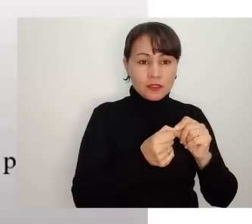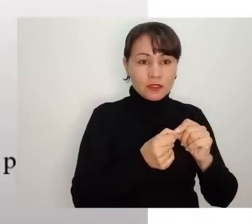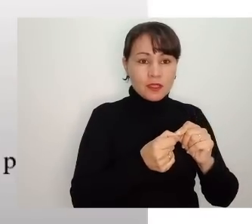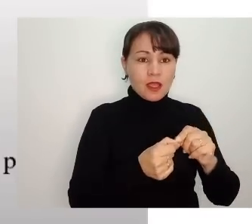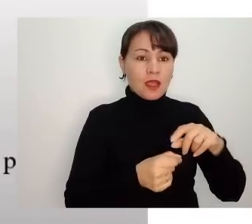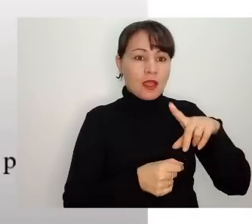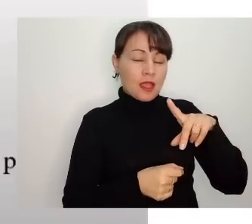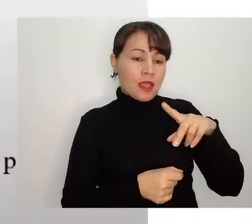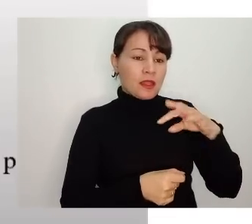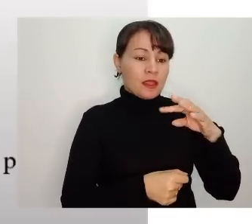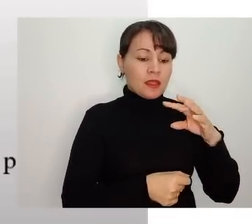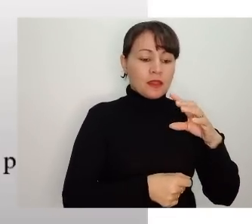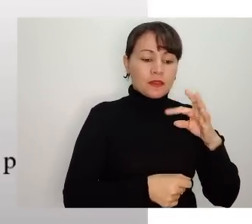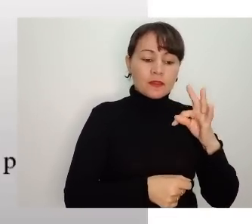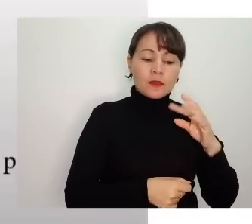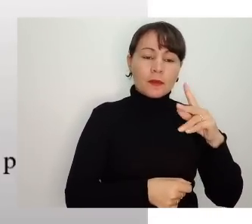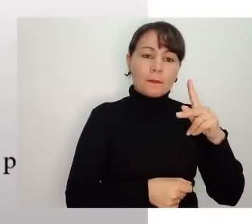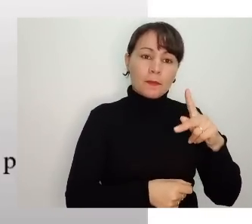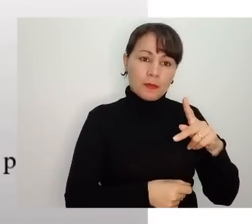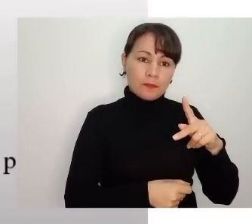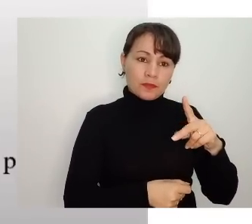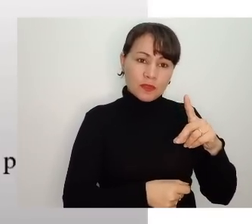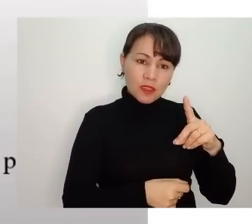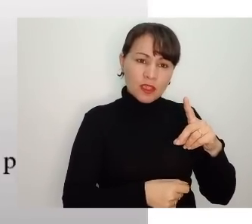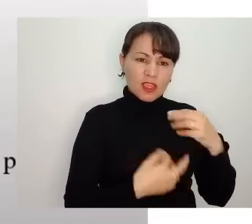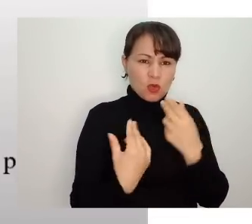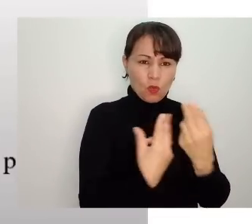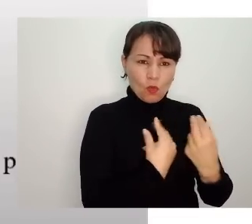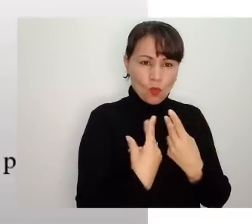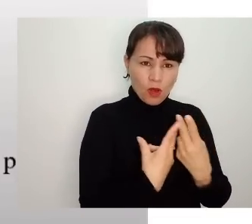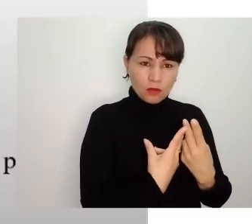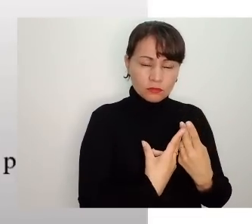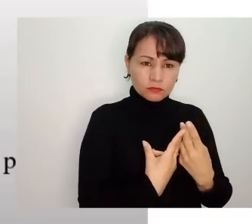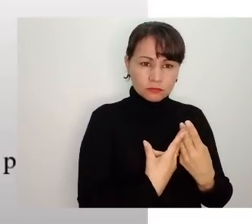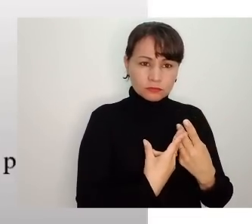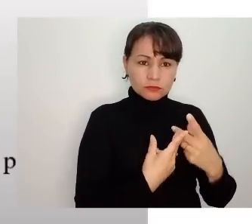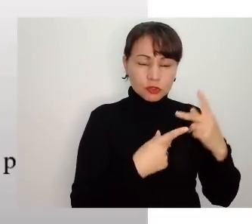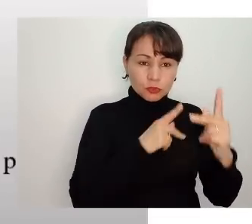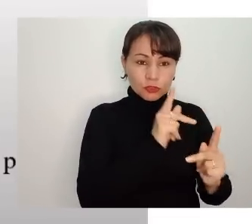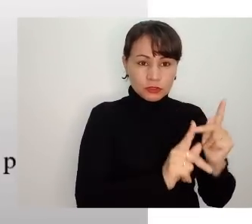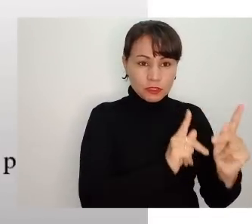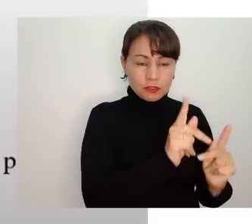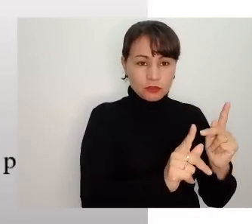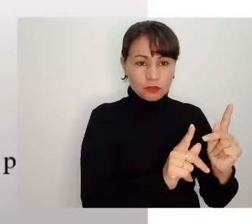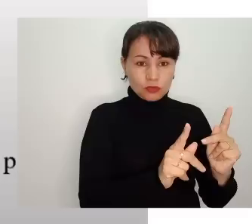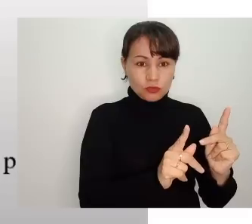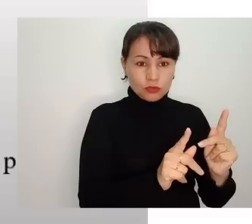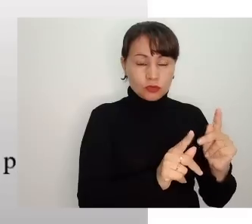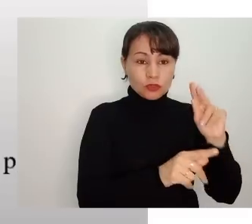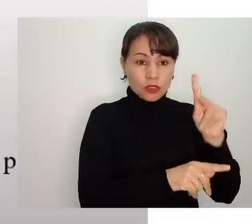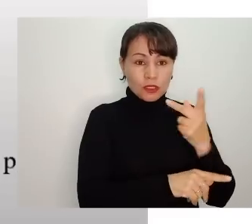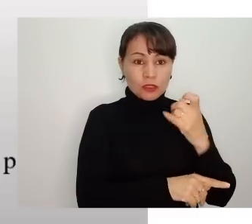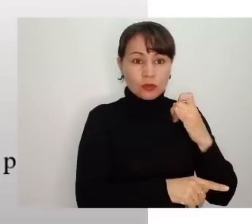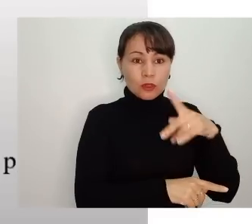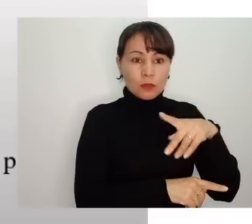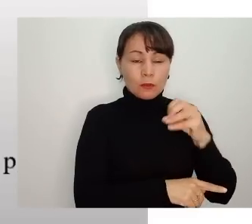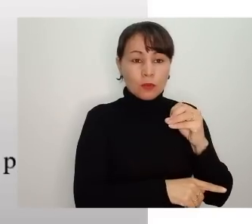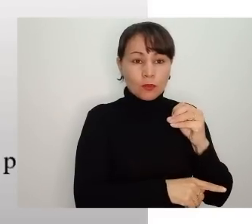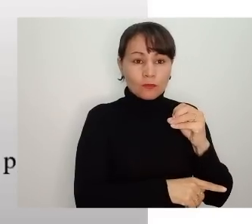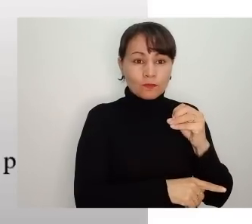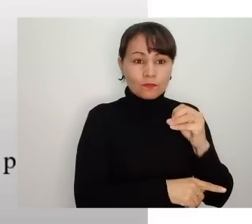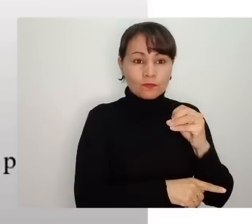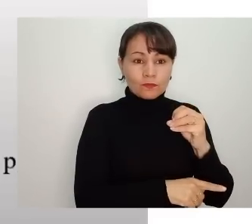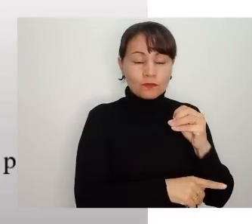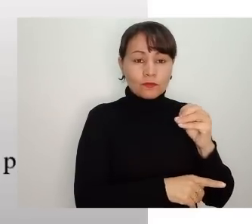fazer a LTD lá no hipocampo? A mesma coisa, mesmo processo. Só que no